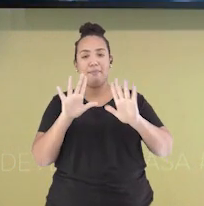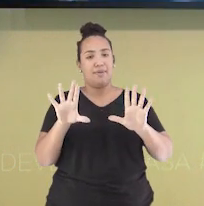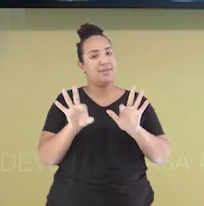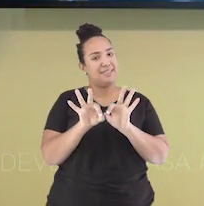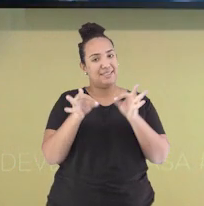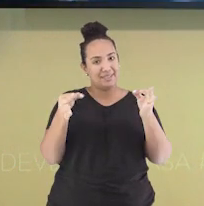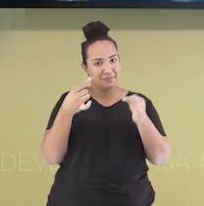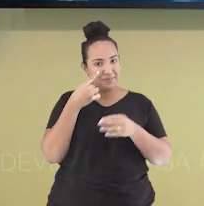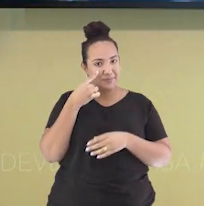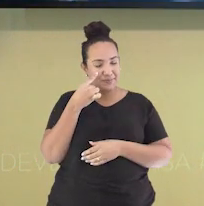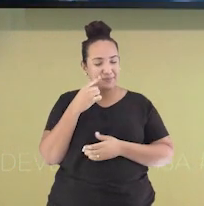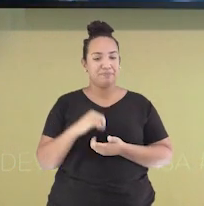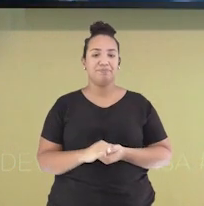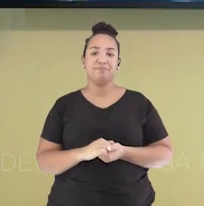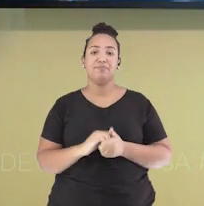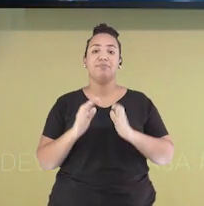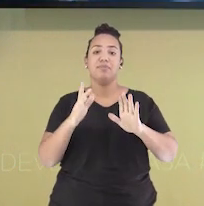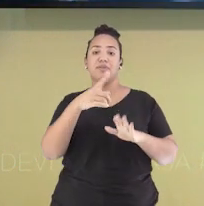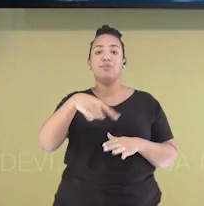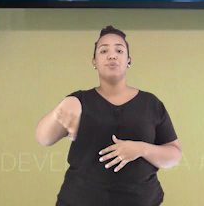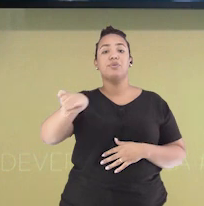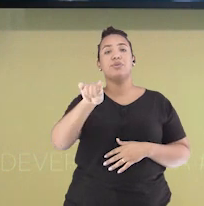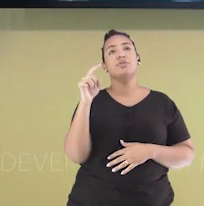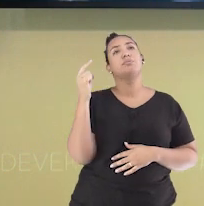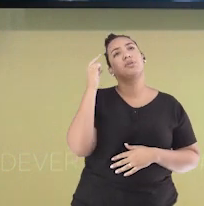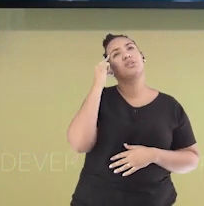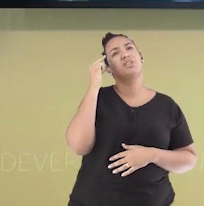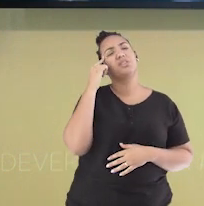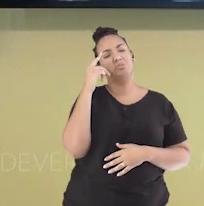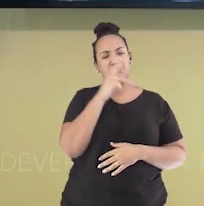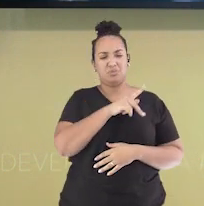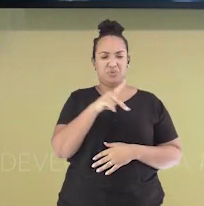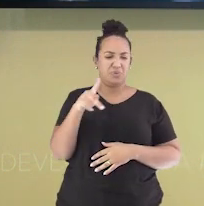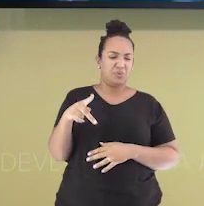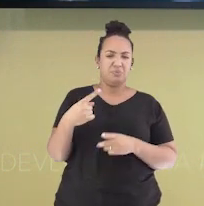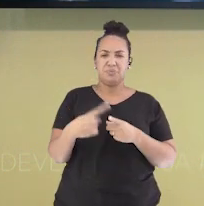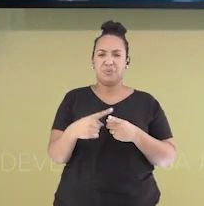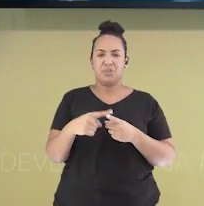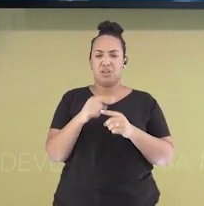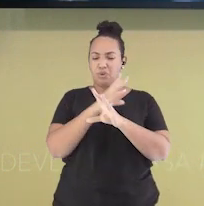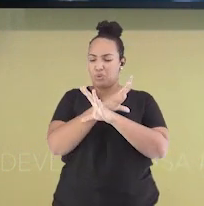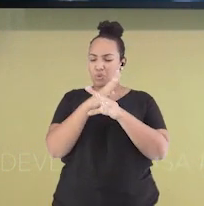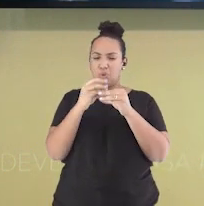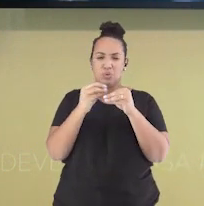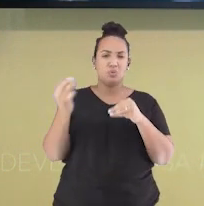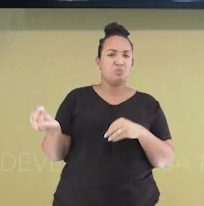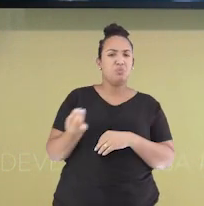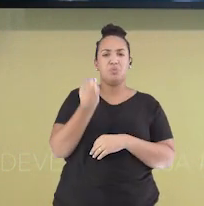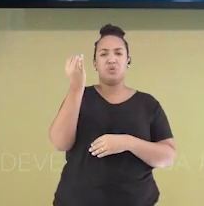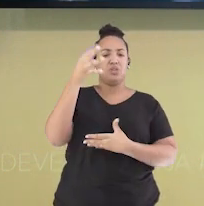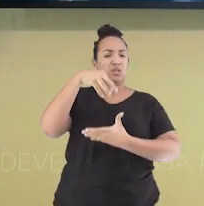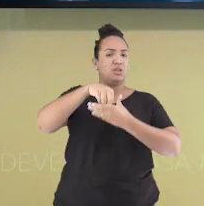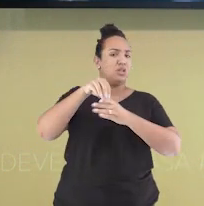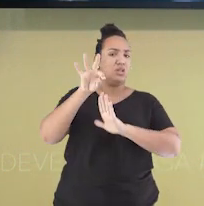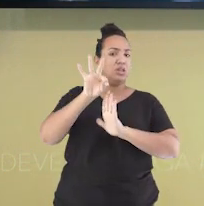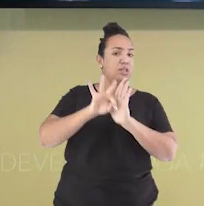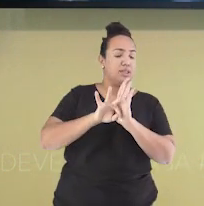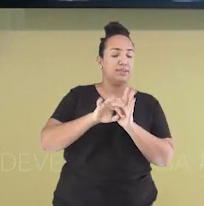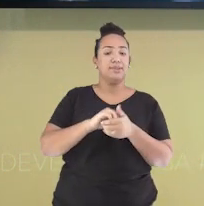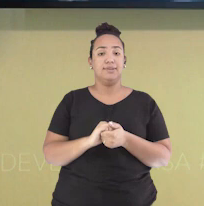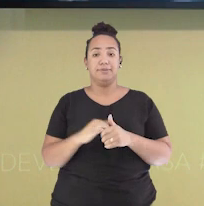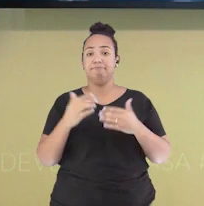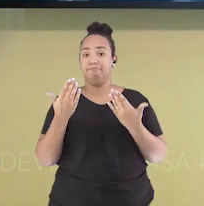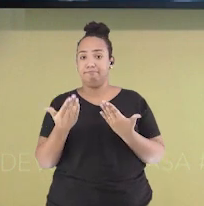viram? Mas vocês podem estar se perguntando, professor, qual a importância das conjunções nos nossos textos? Na